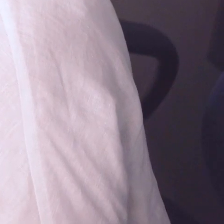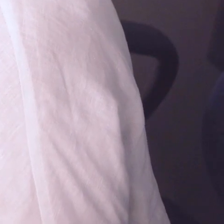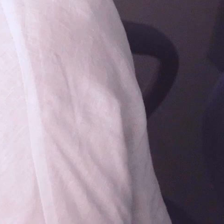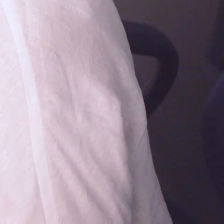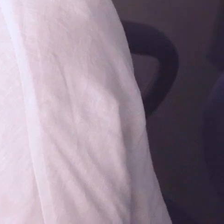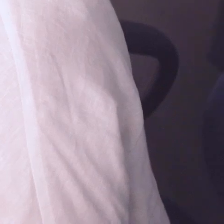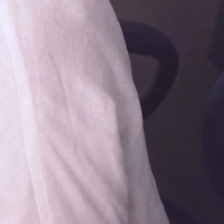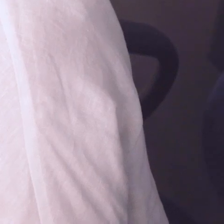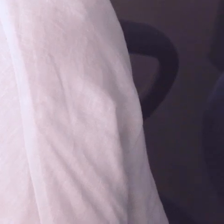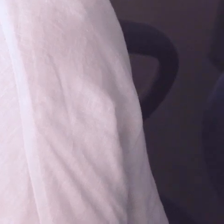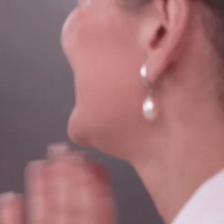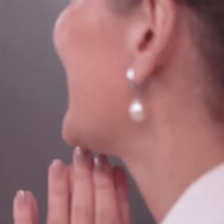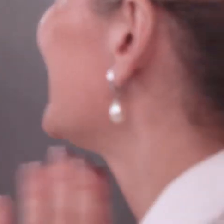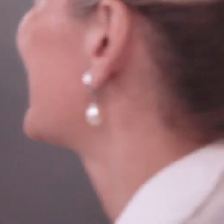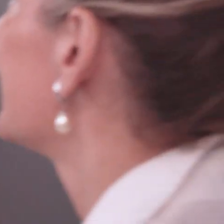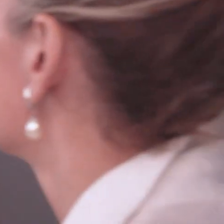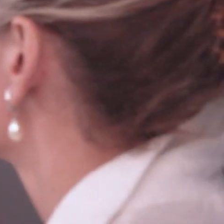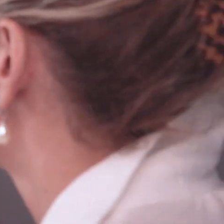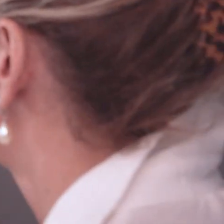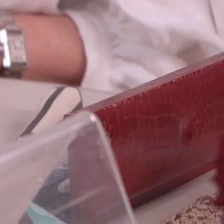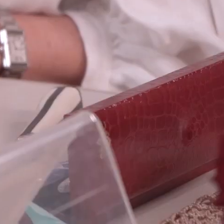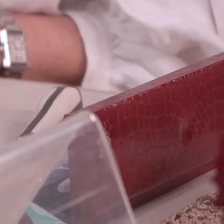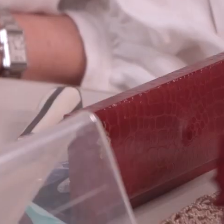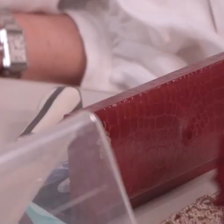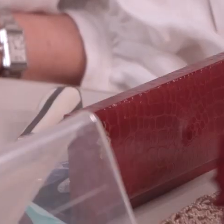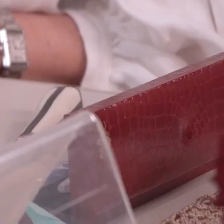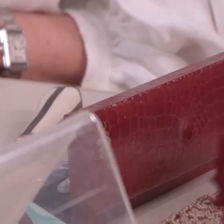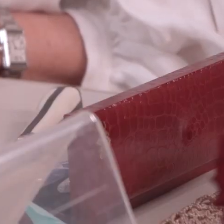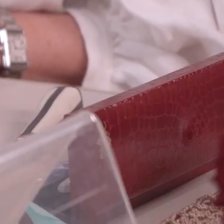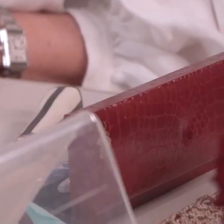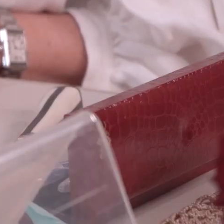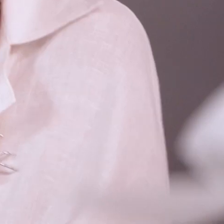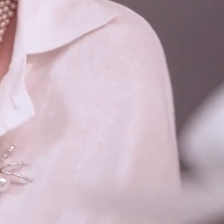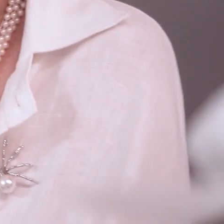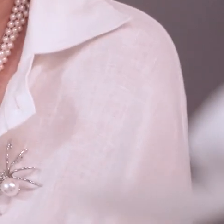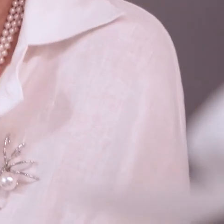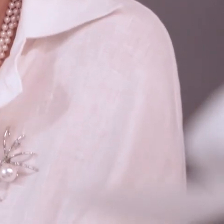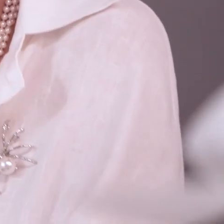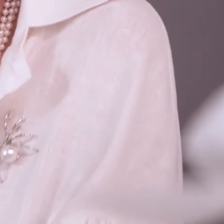espectadores para distribuir autógrafos, conversar e tirar fotos.